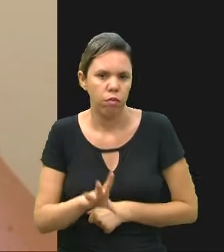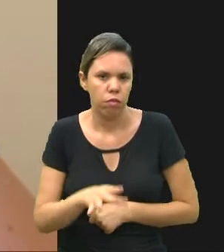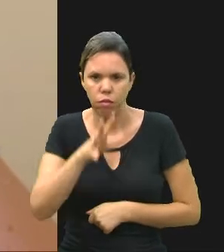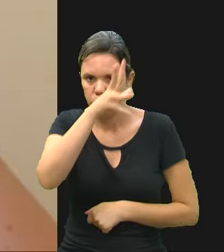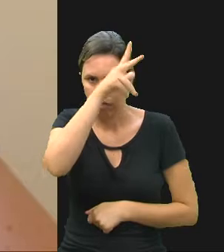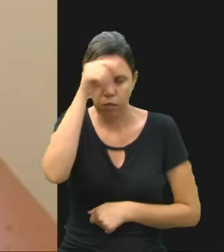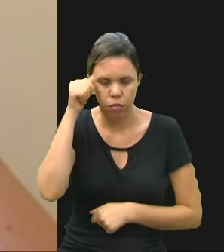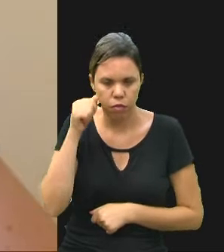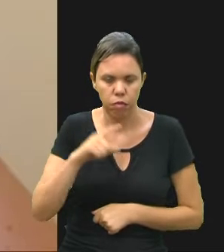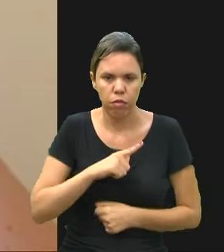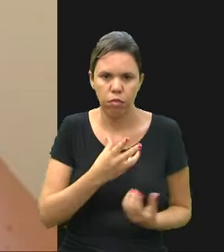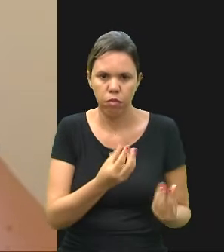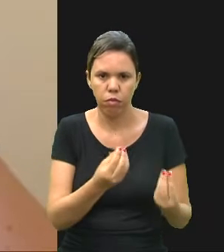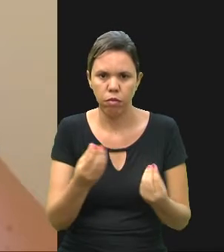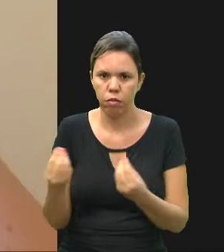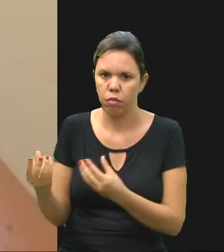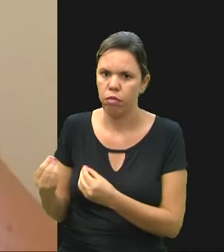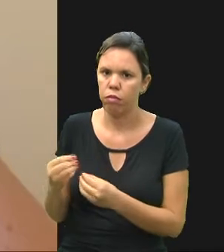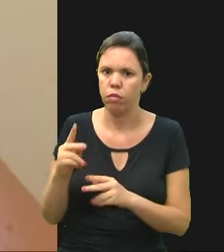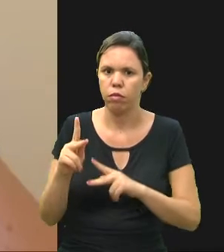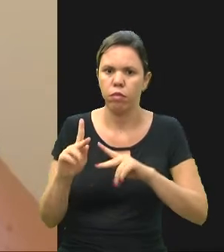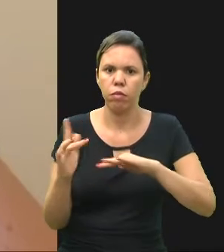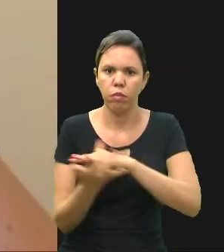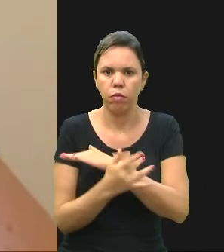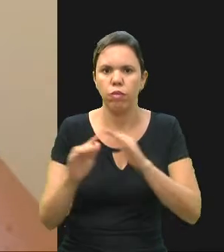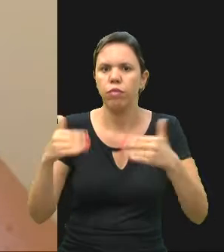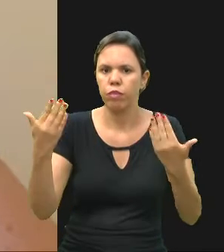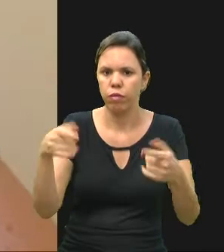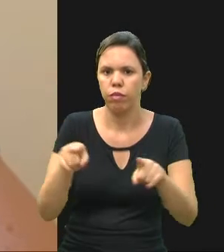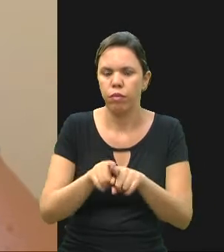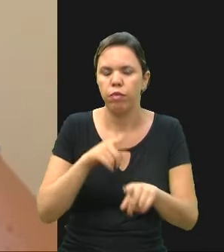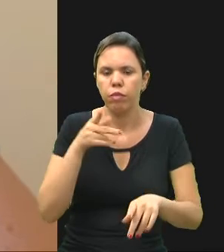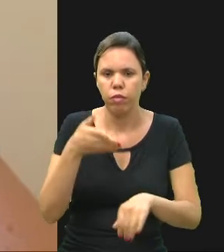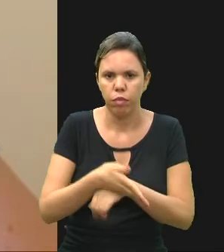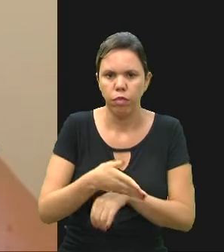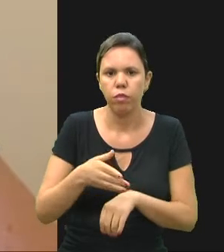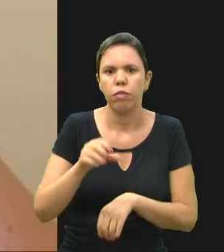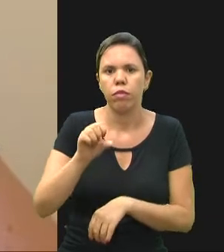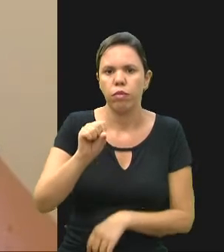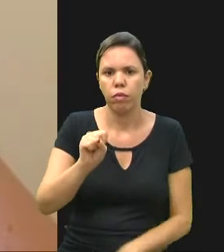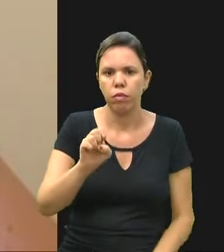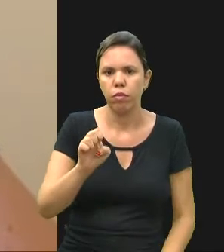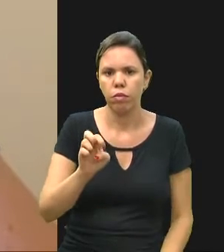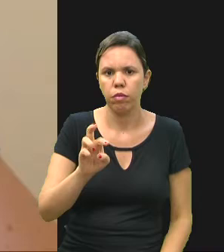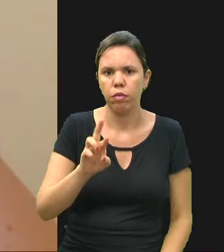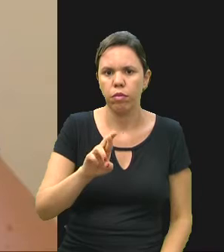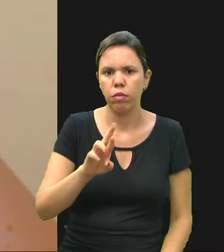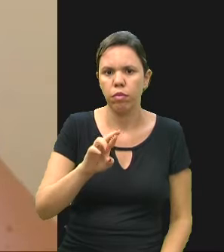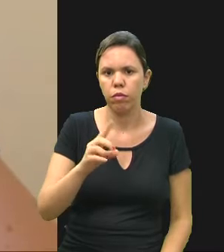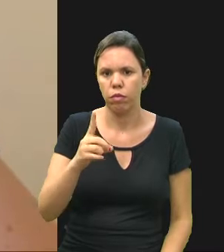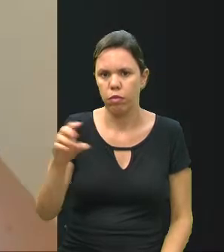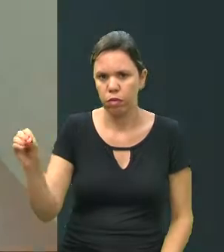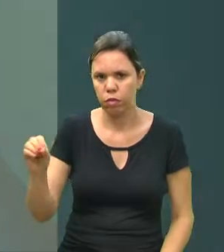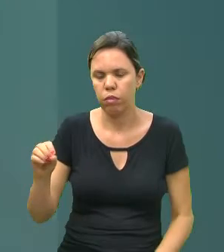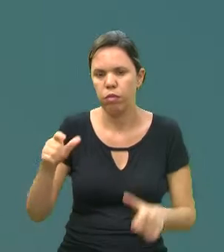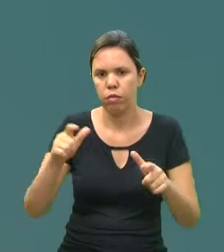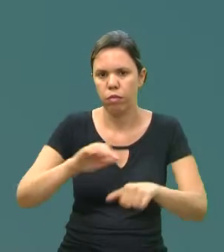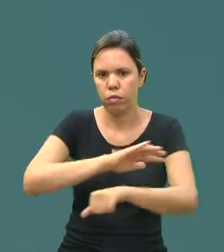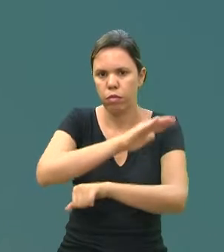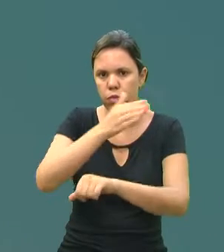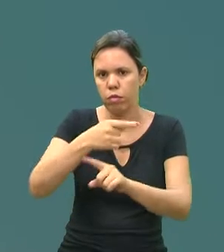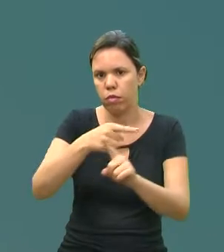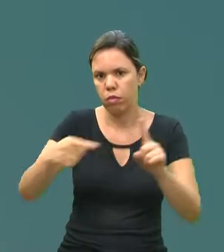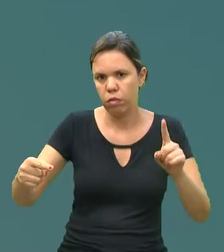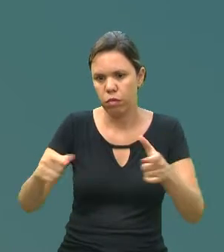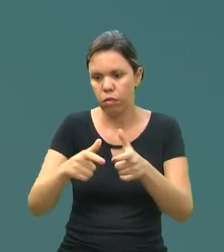só a Amazônia, que tem bastante atenção de imprensa aqui fora, mas também o Cerrado. O Cerrado tem a metade do